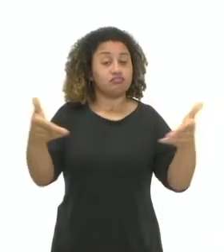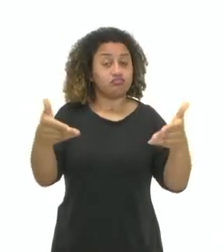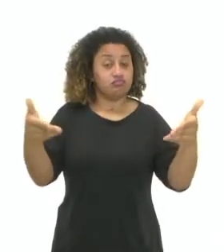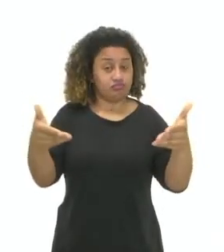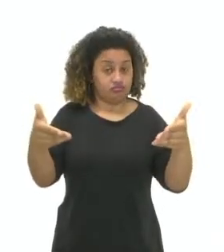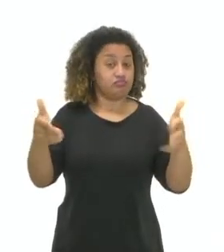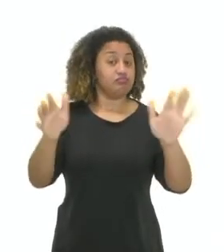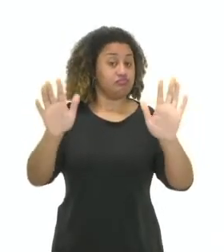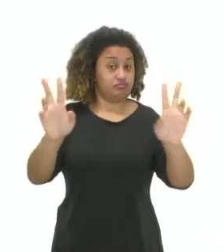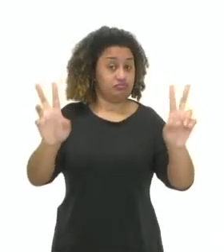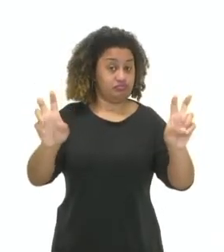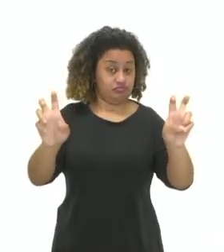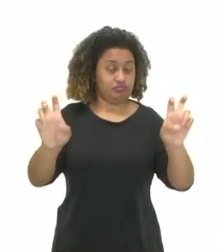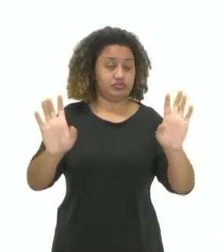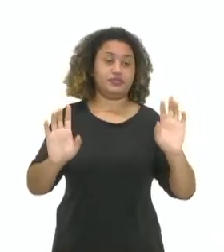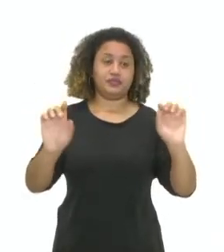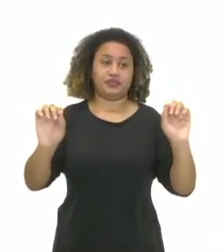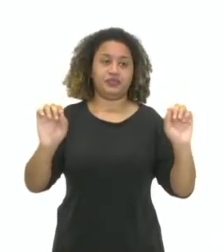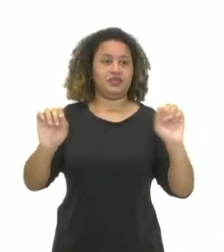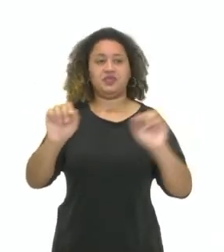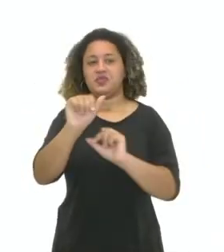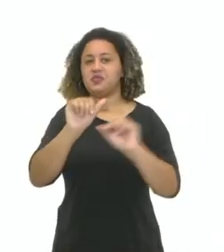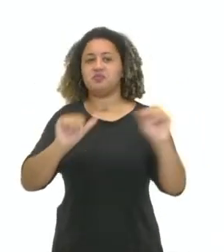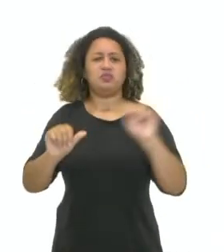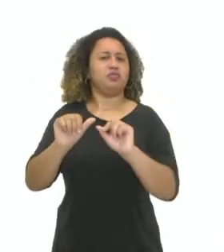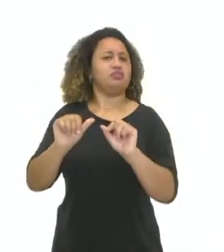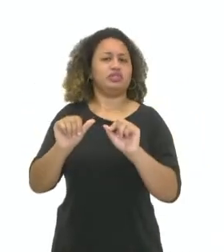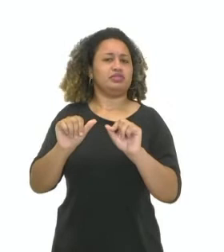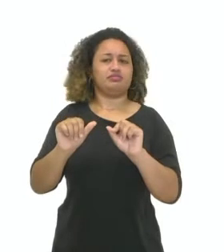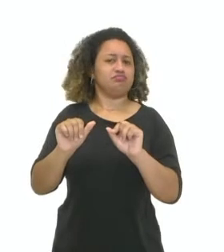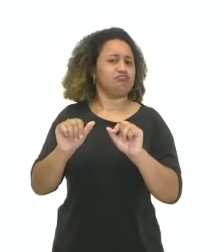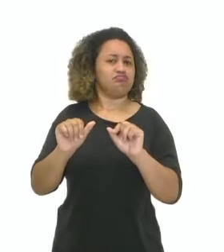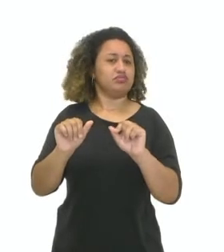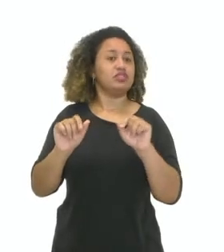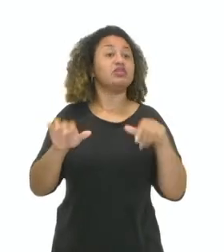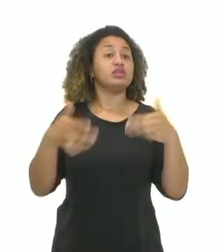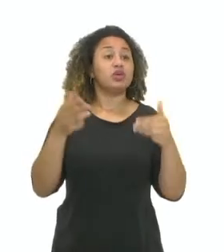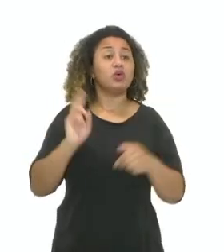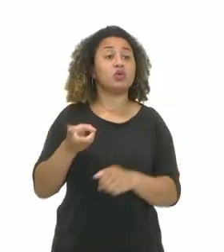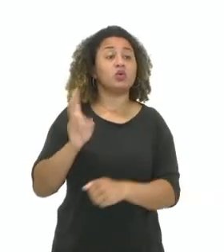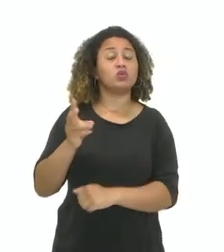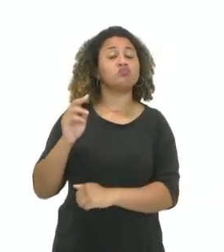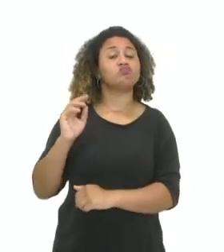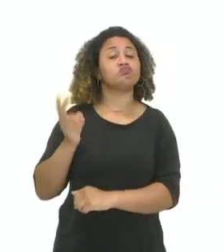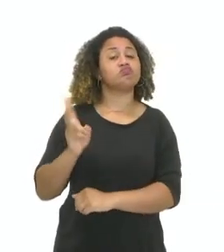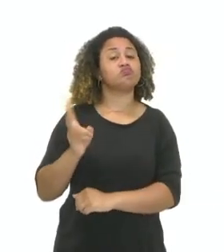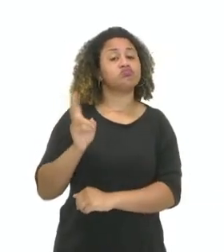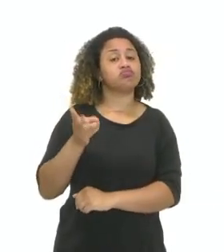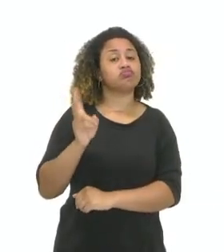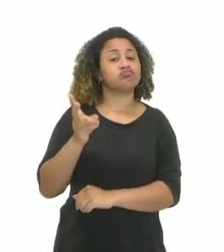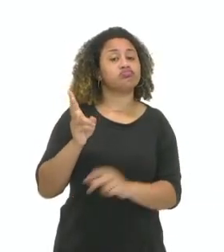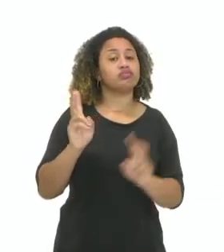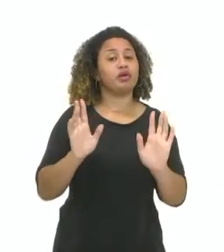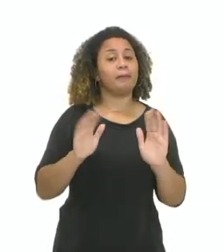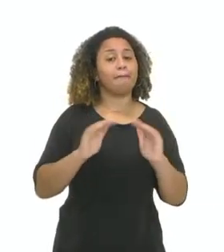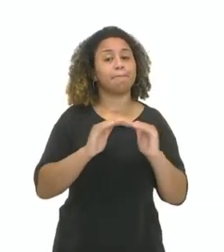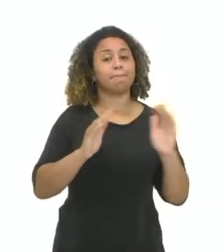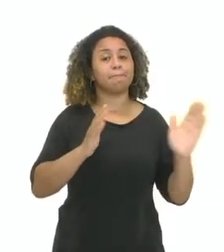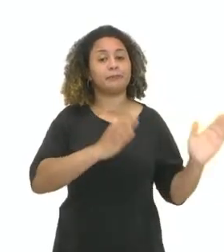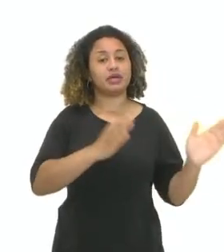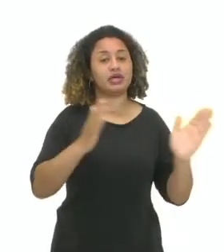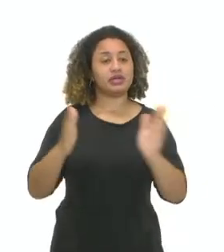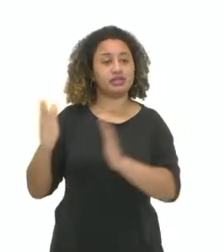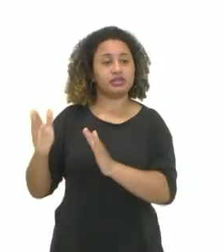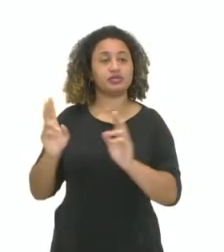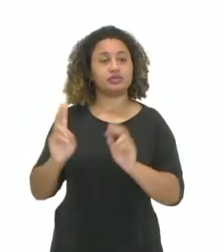entre aspas, não se modifica nunca, permanecendo a mesma em todas as épocas. O que eu quero?